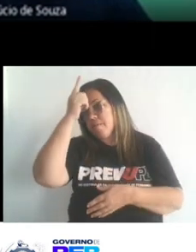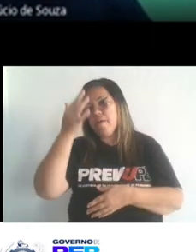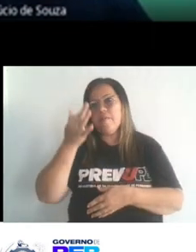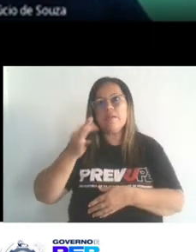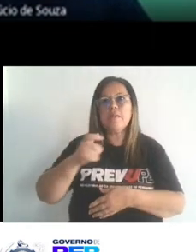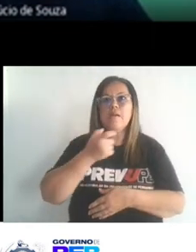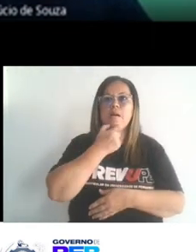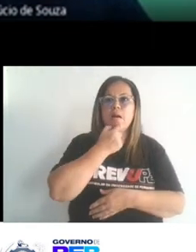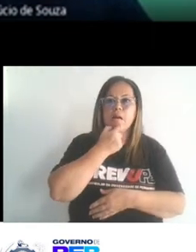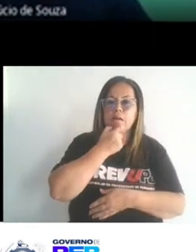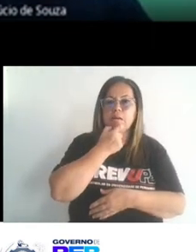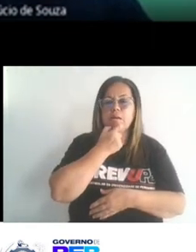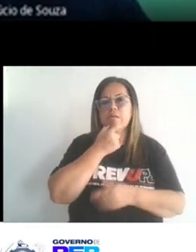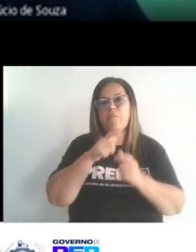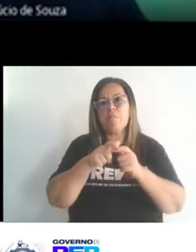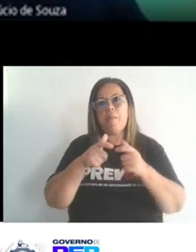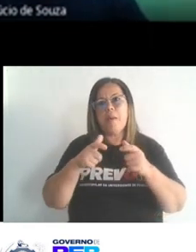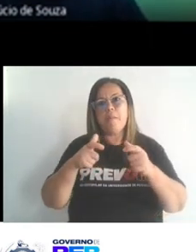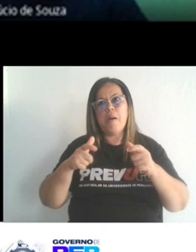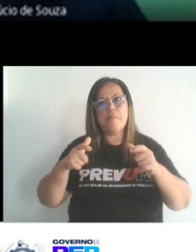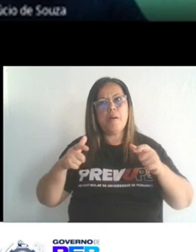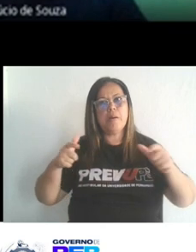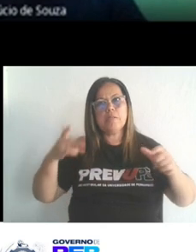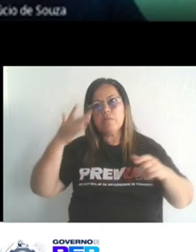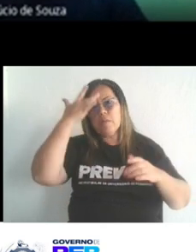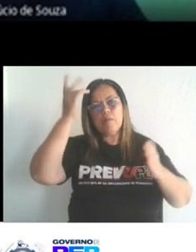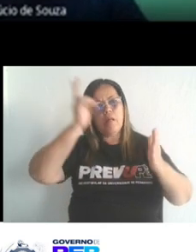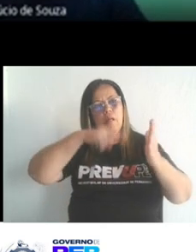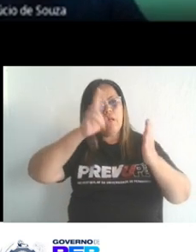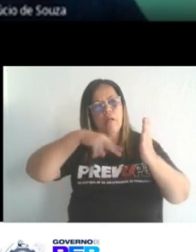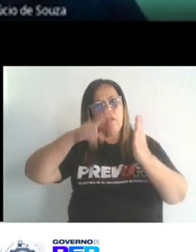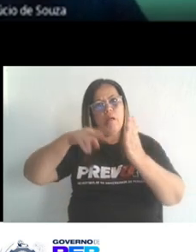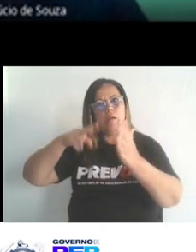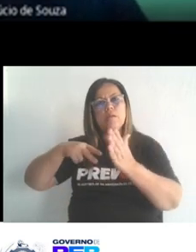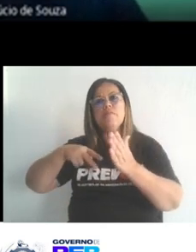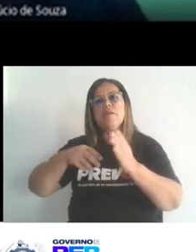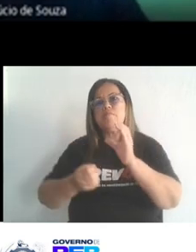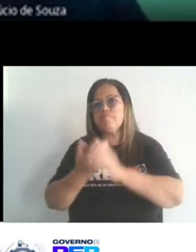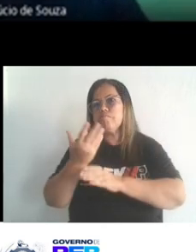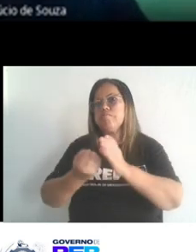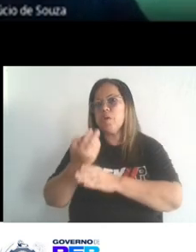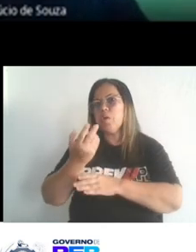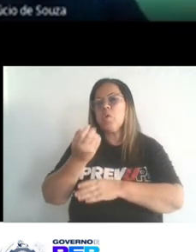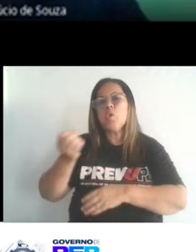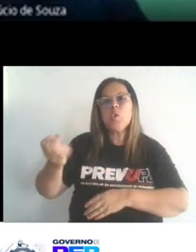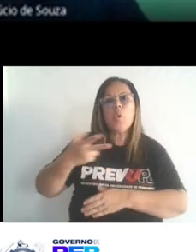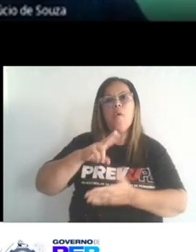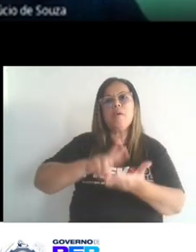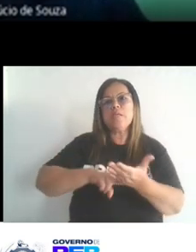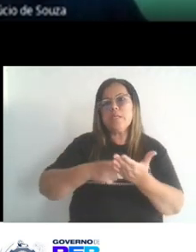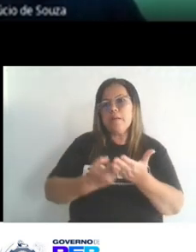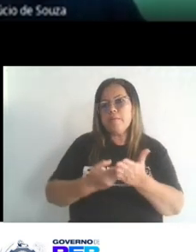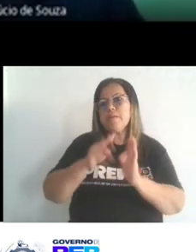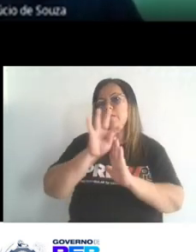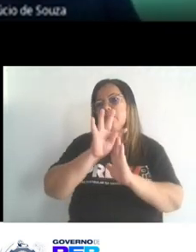inglês ampliando o número de leitores com isso surgiram novas interpretações do texto